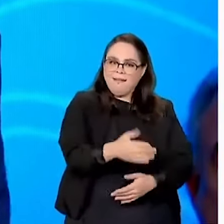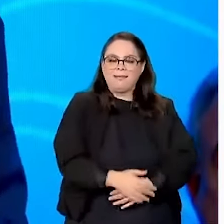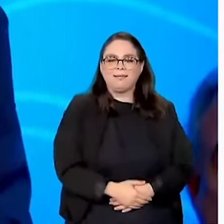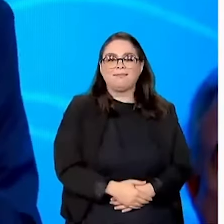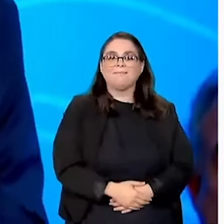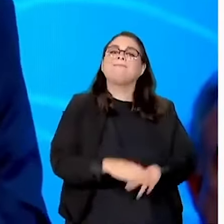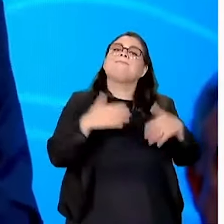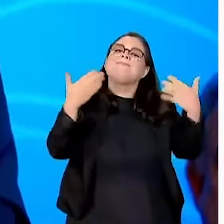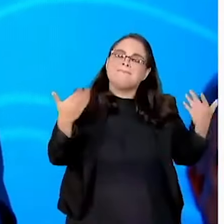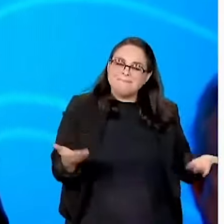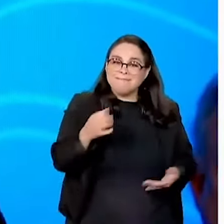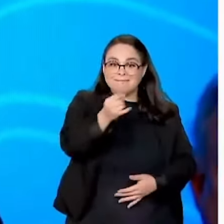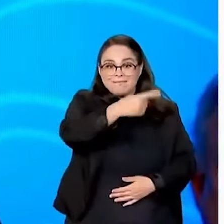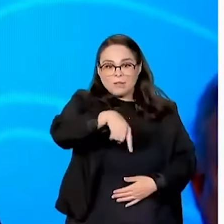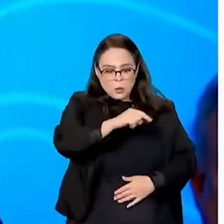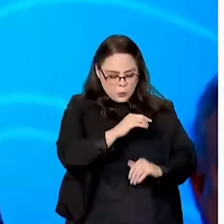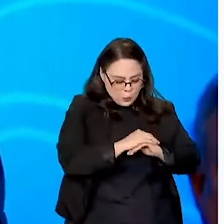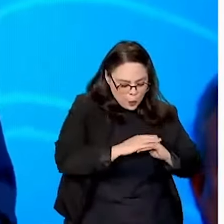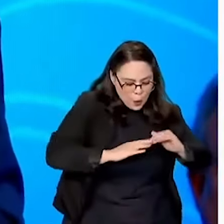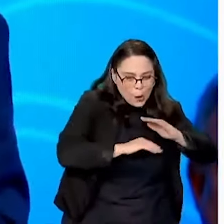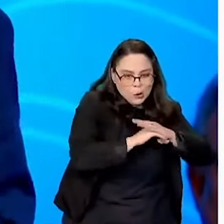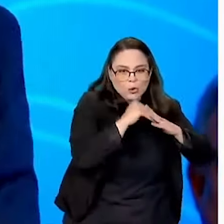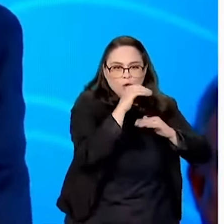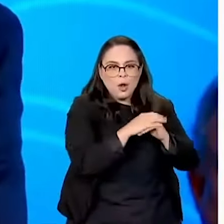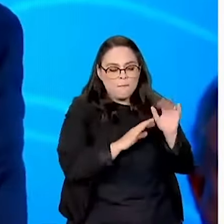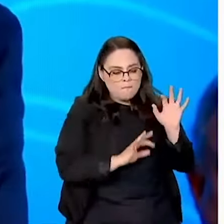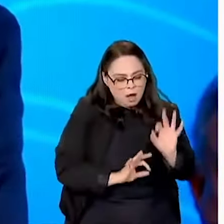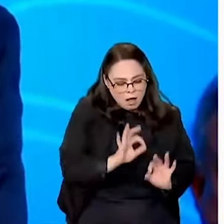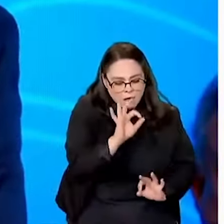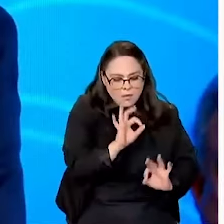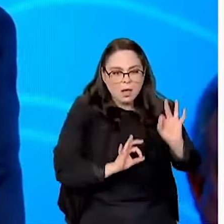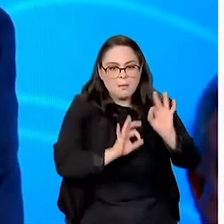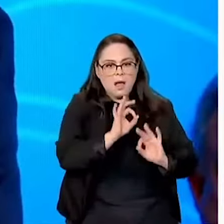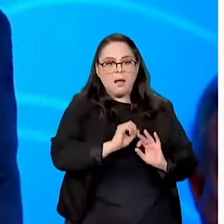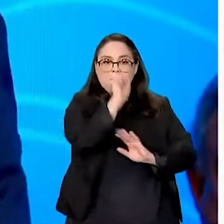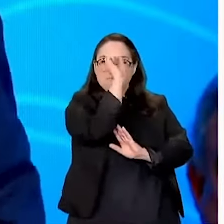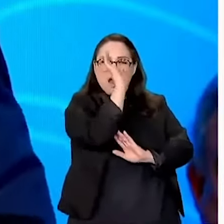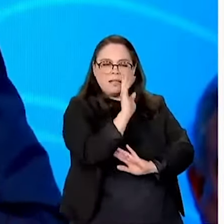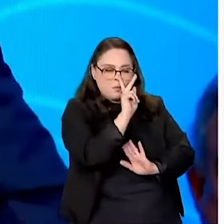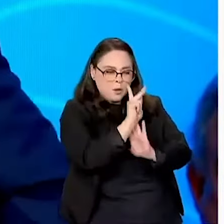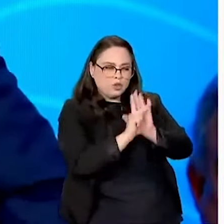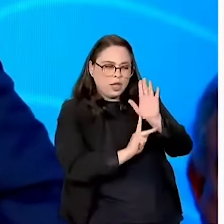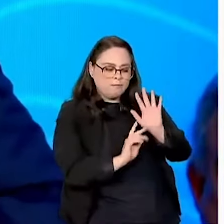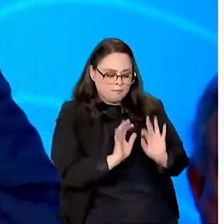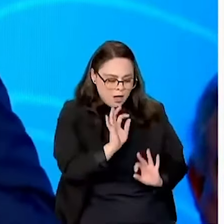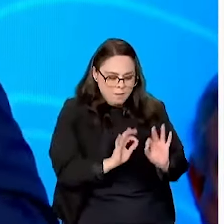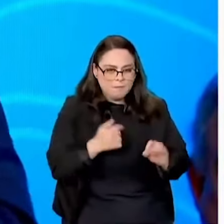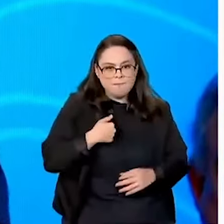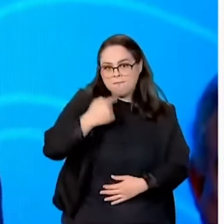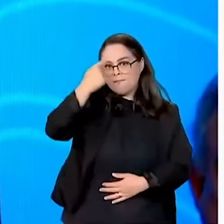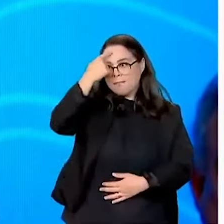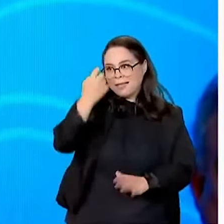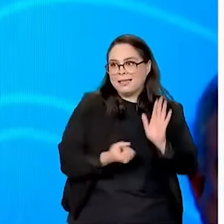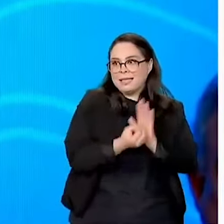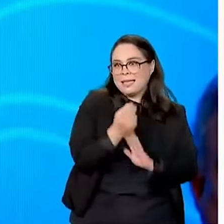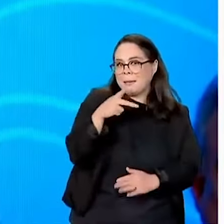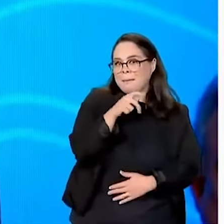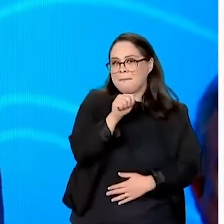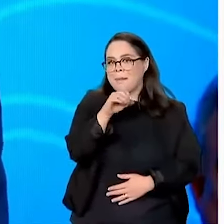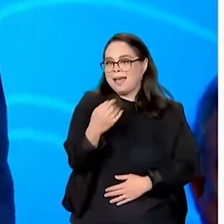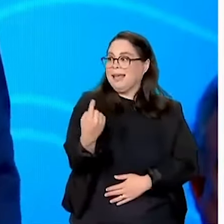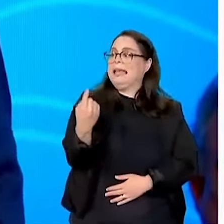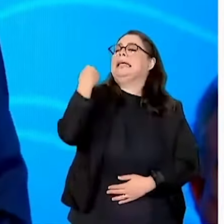Então, se você constrói um projeto de Brasil, eu já tinha pensado na criação do PAC em